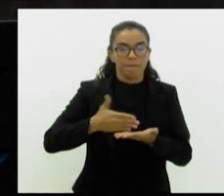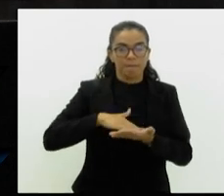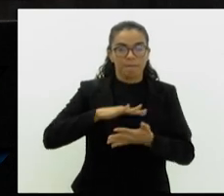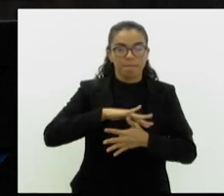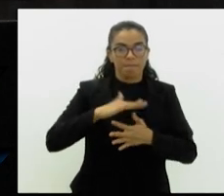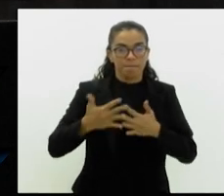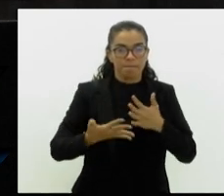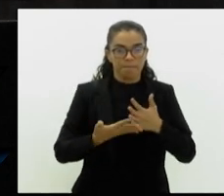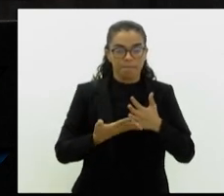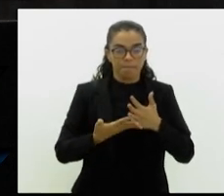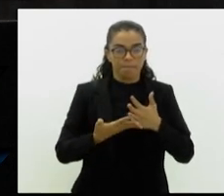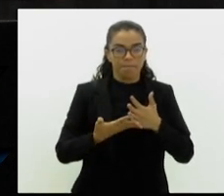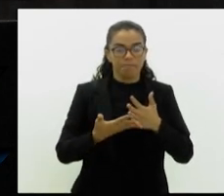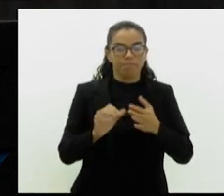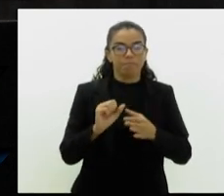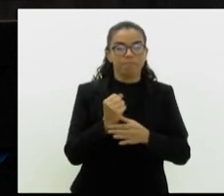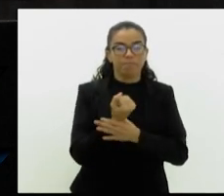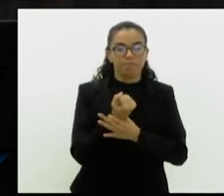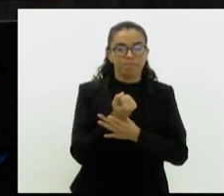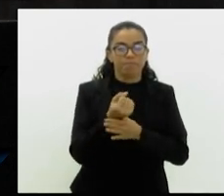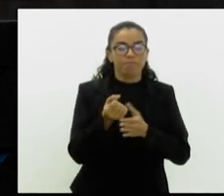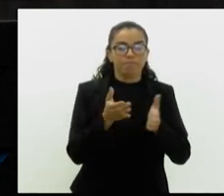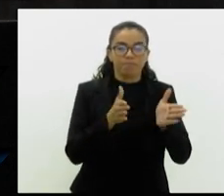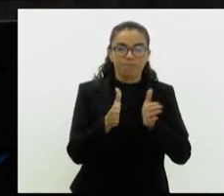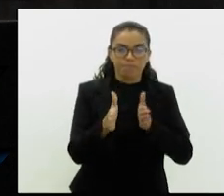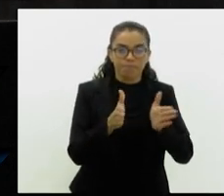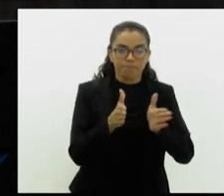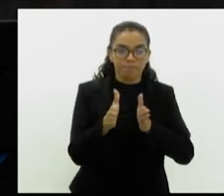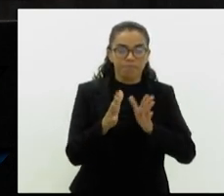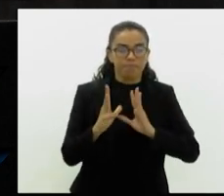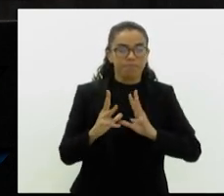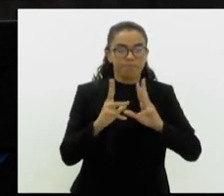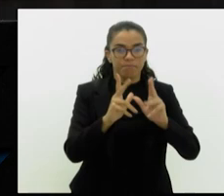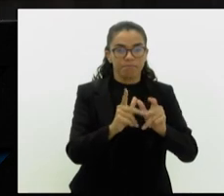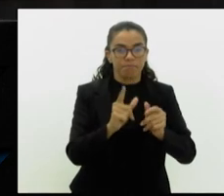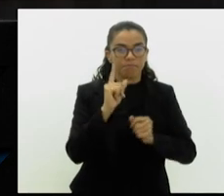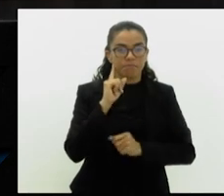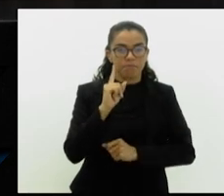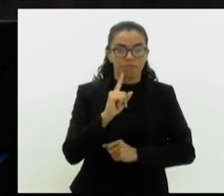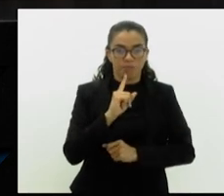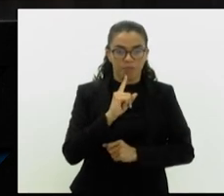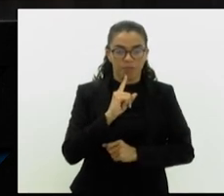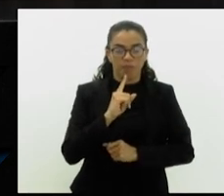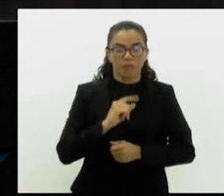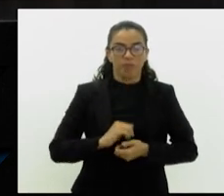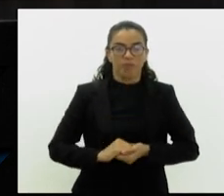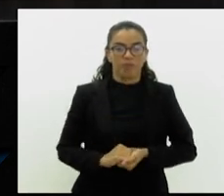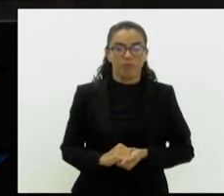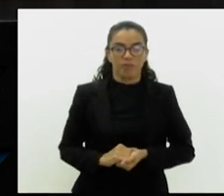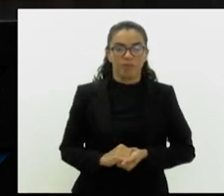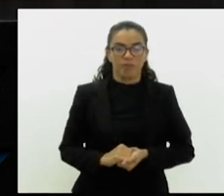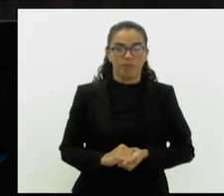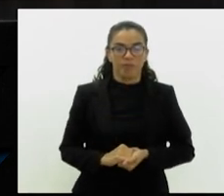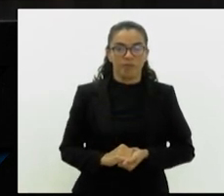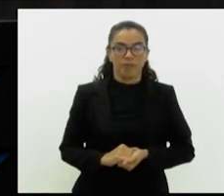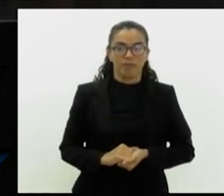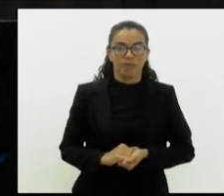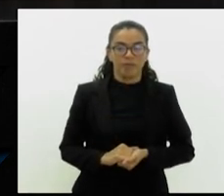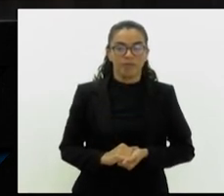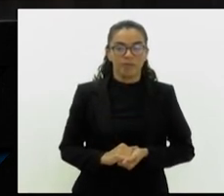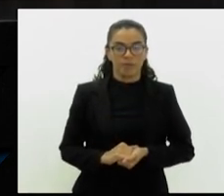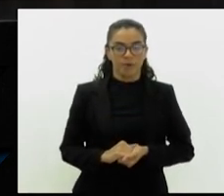linguagem de libras que leva a nossa voz aos deficientes auditivos mas